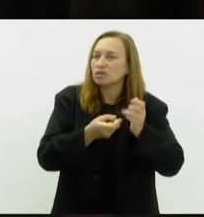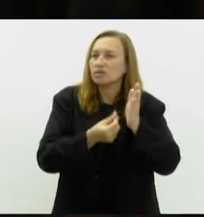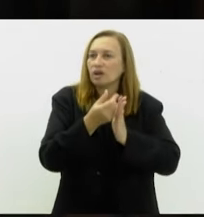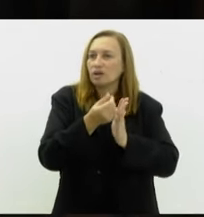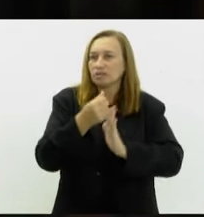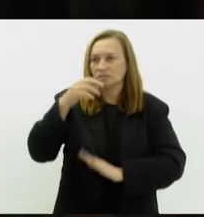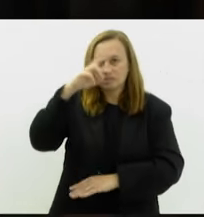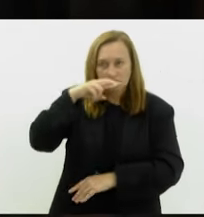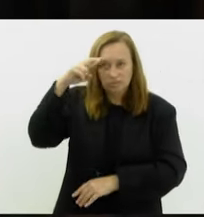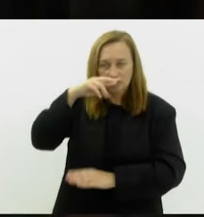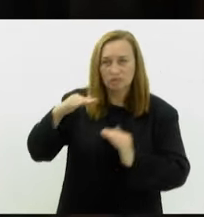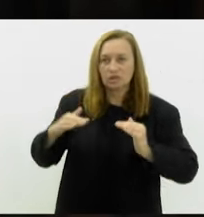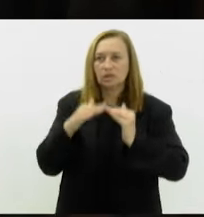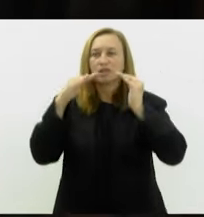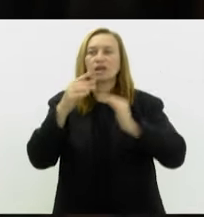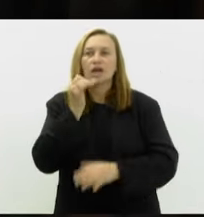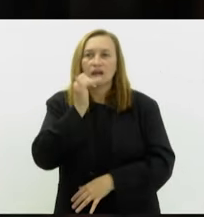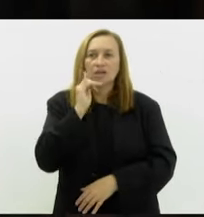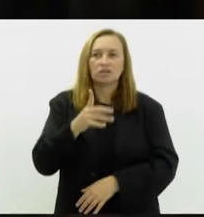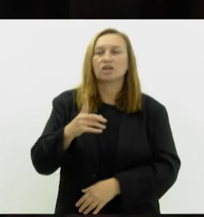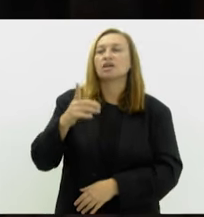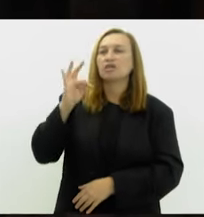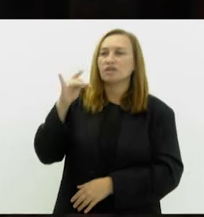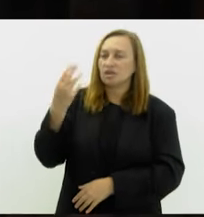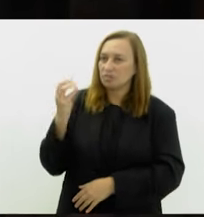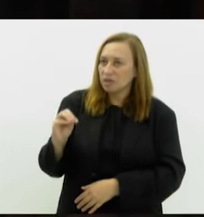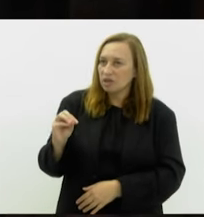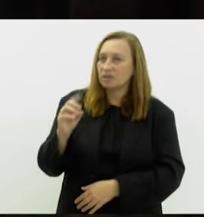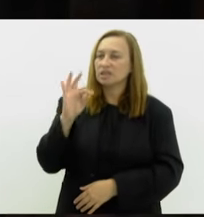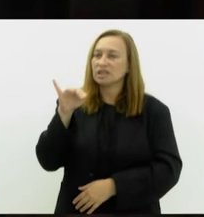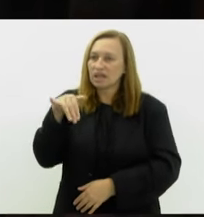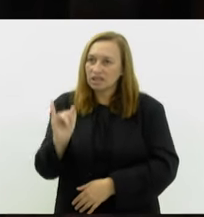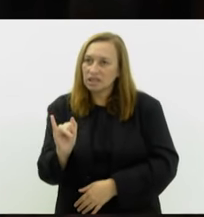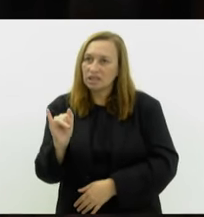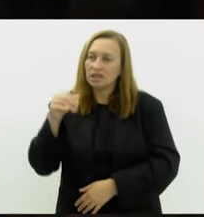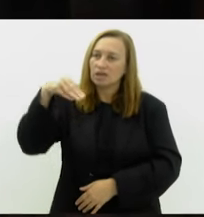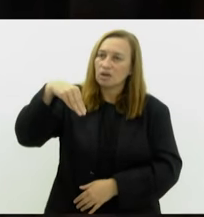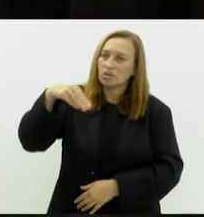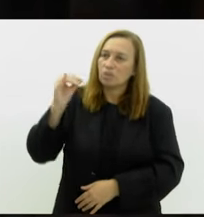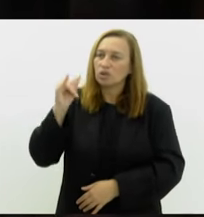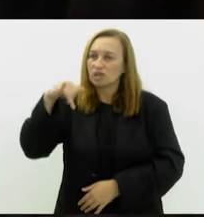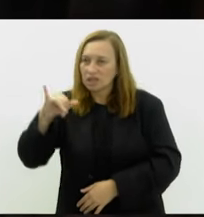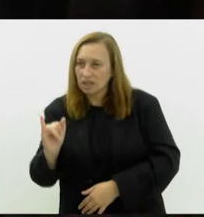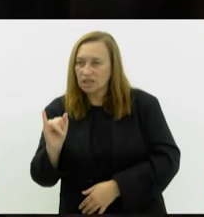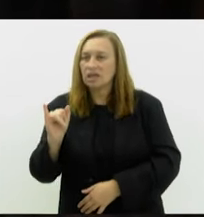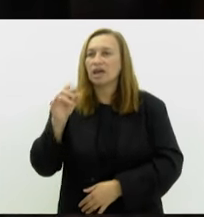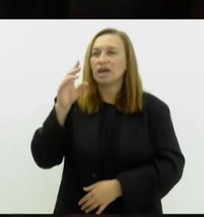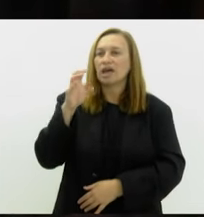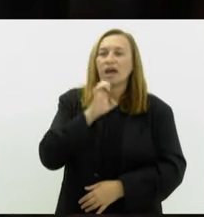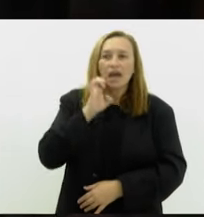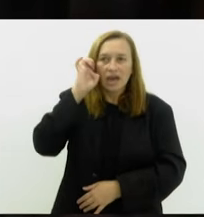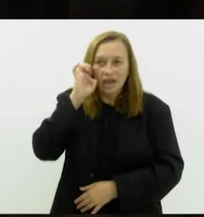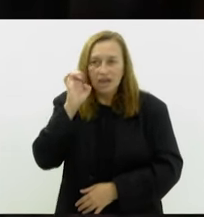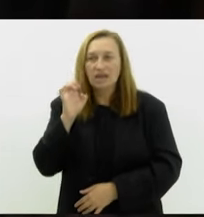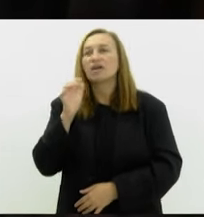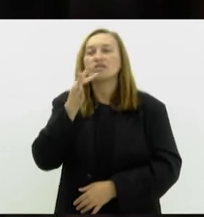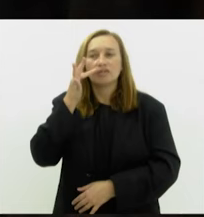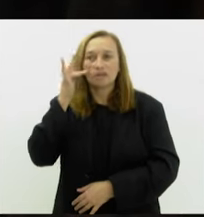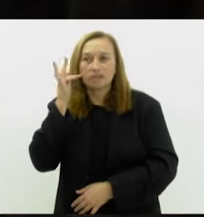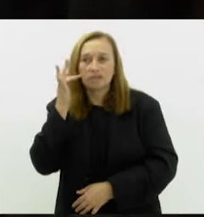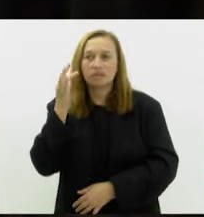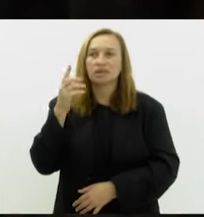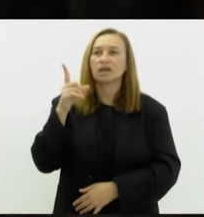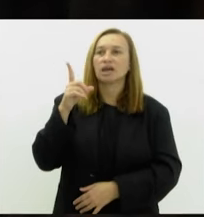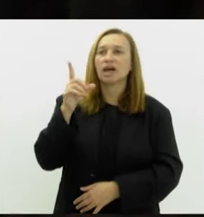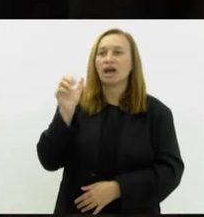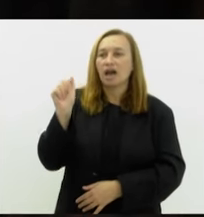Controle, favorável. Relatores, deputado Filipinho Raves, Tande Vieira, Munir Neto, Élica Takimoto, Flávio Serafim e Andrezinho Siciliano. Pendente